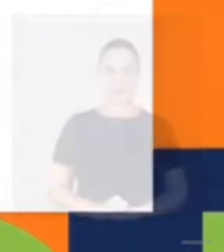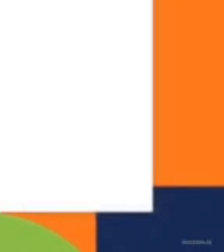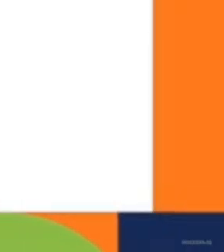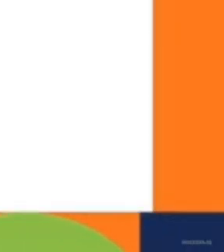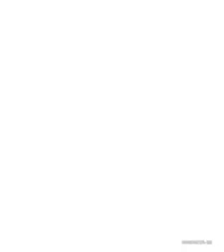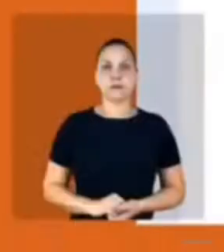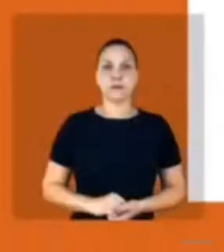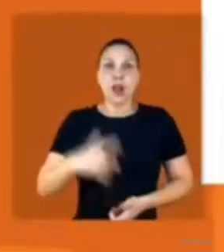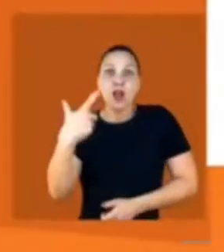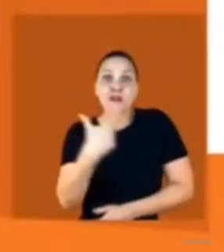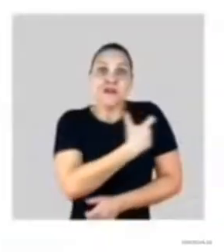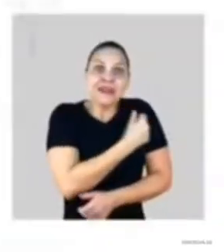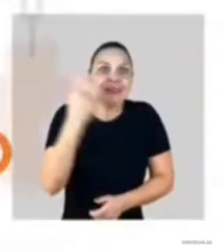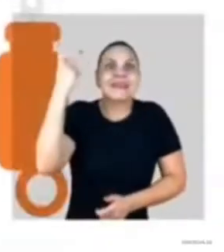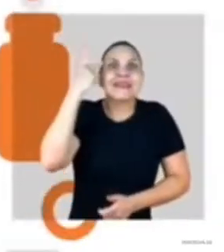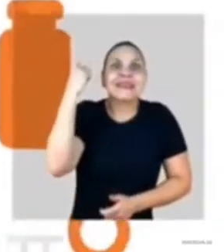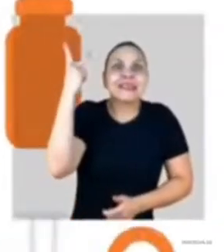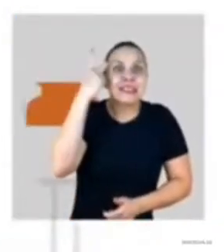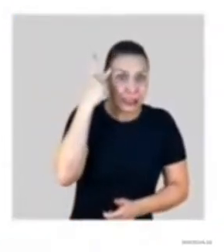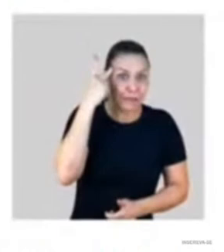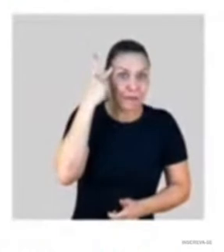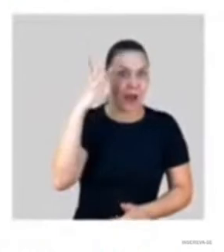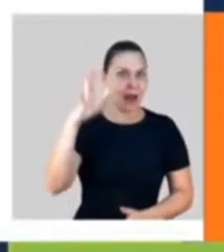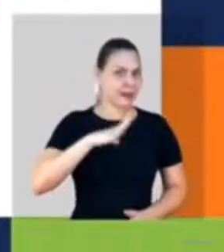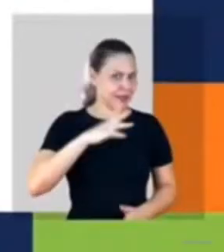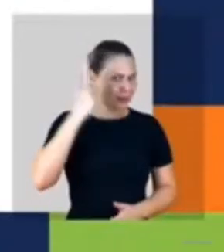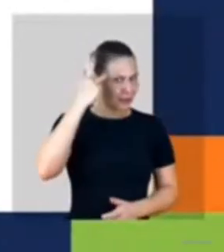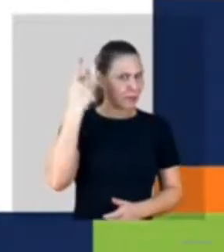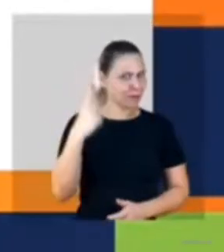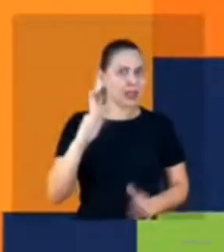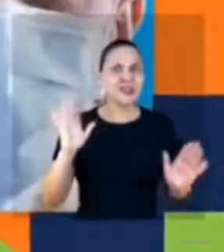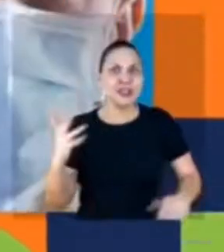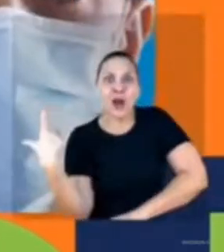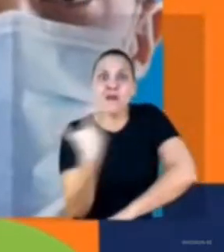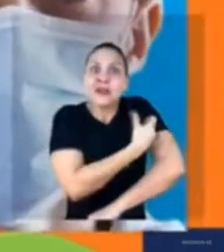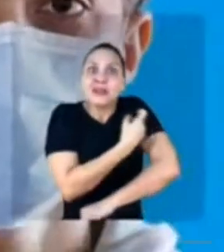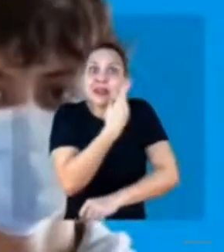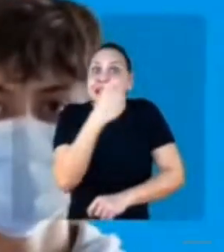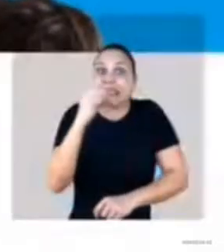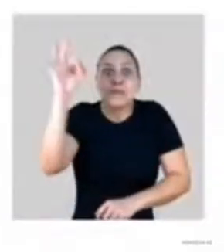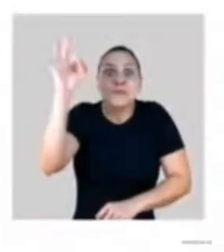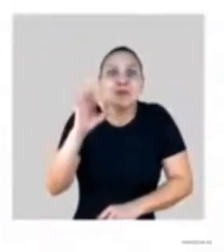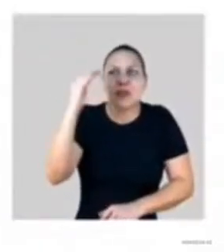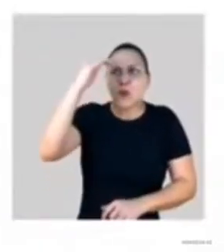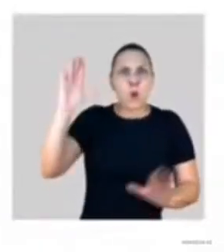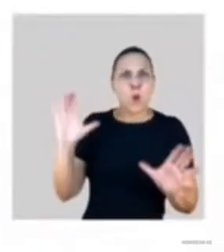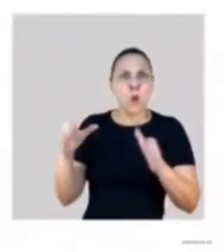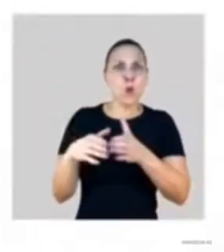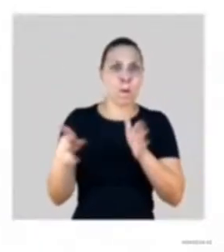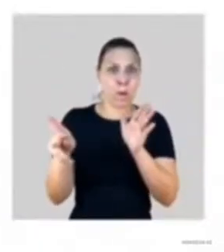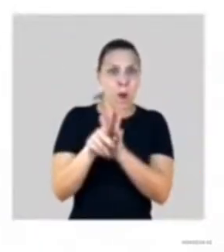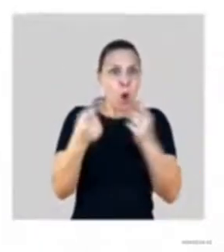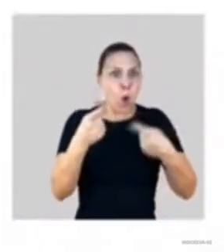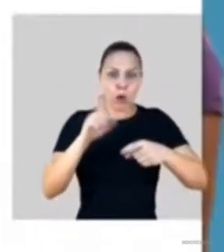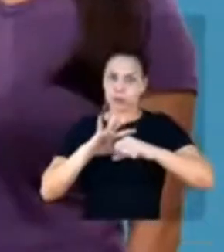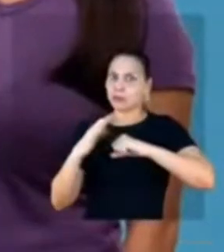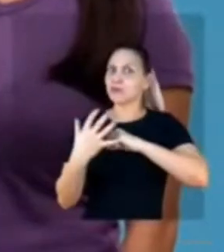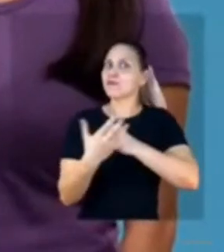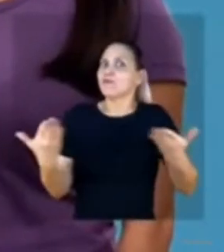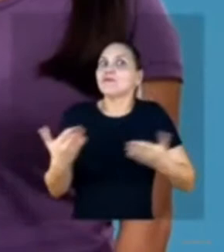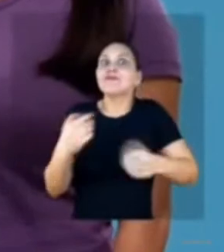São Paulo. Vacina Sampa. A cidade de São Paulo já vacinou 100% do público adulto contra